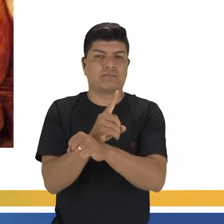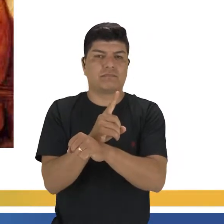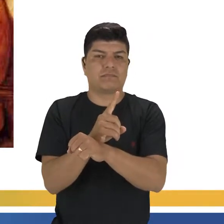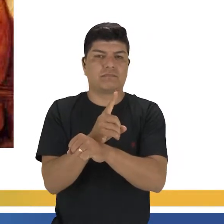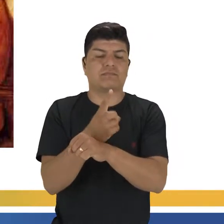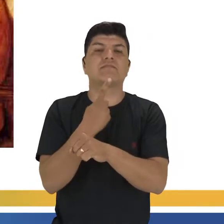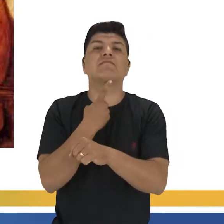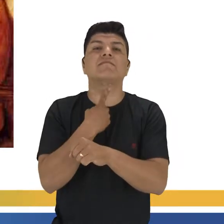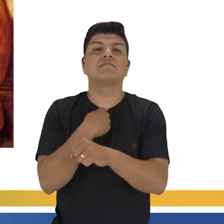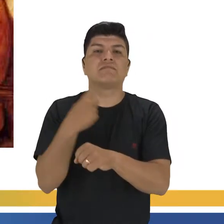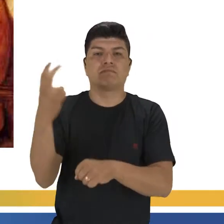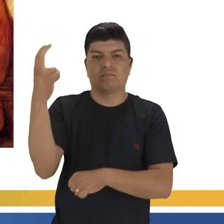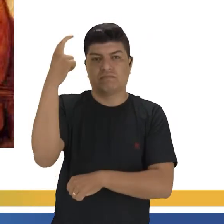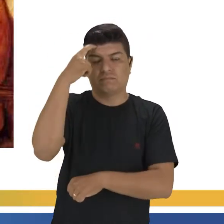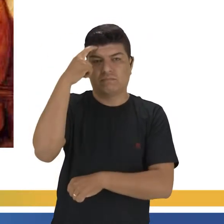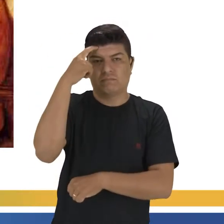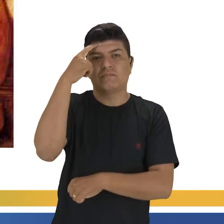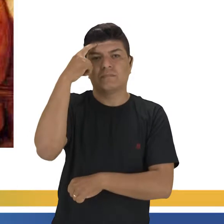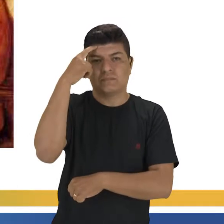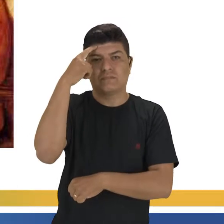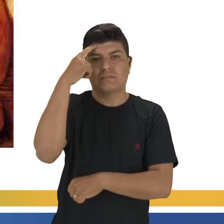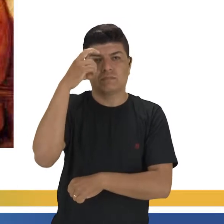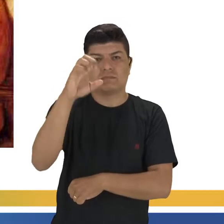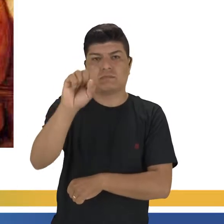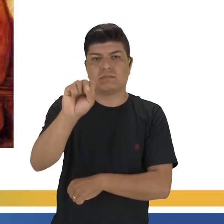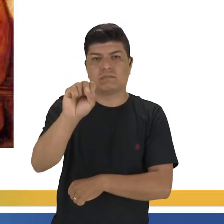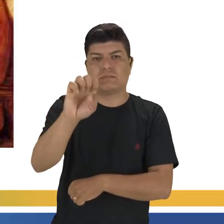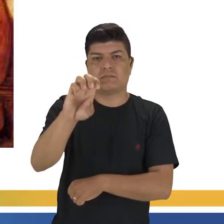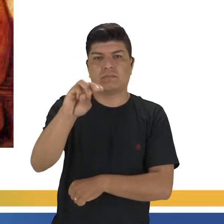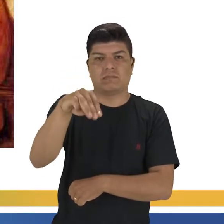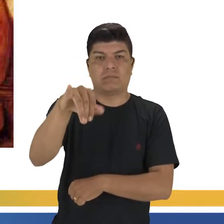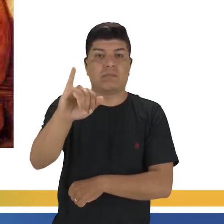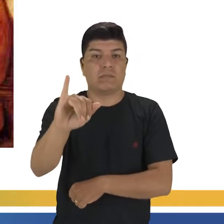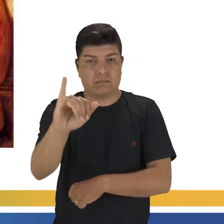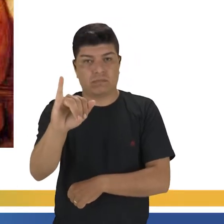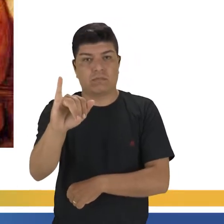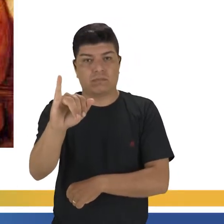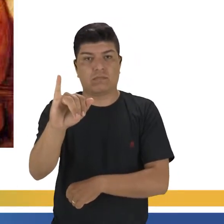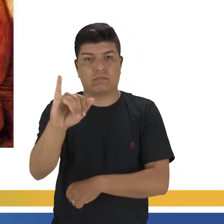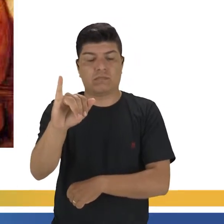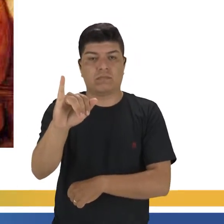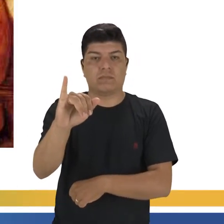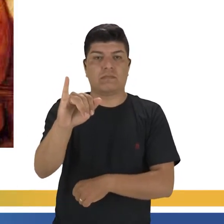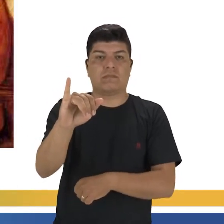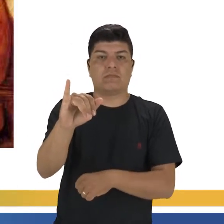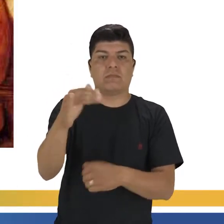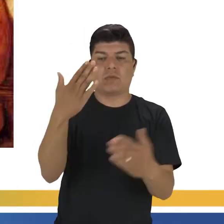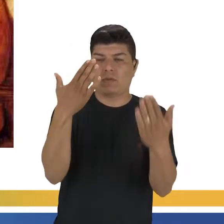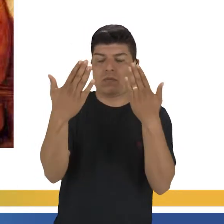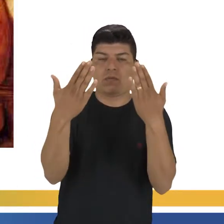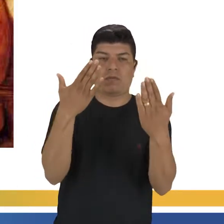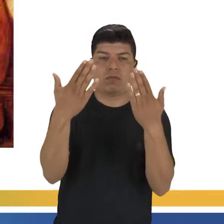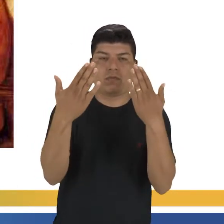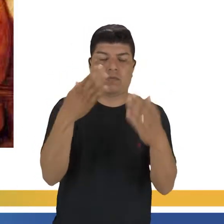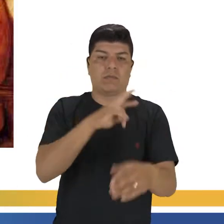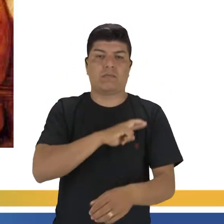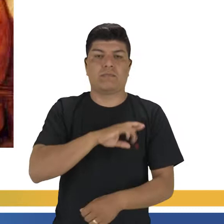que buscava a cultura, a semicultura no Ocidente. E o comparou, o